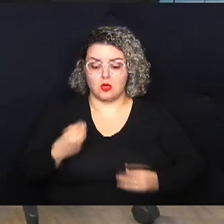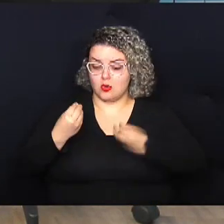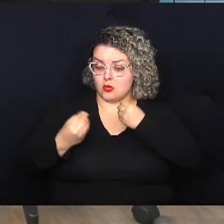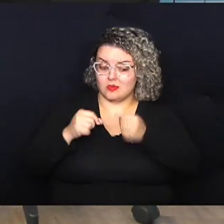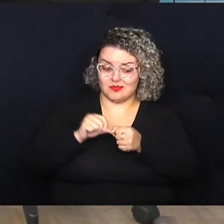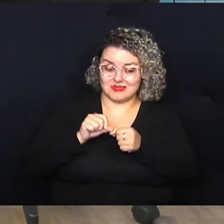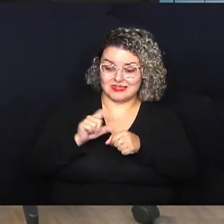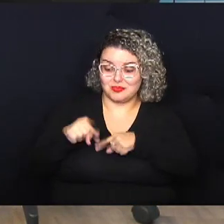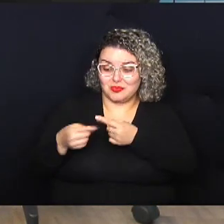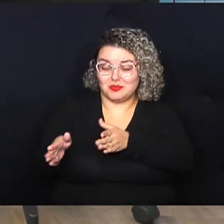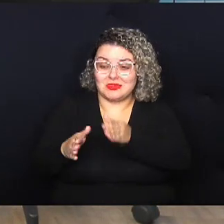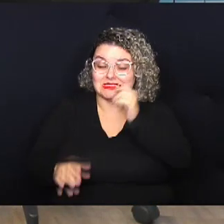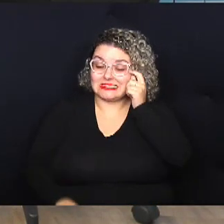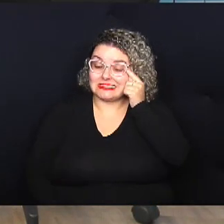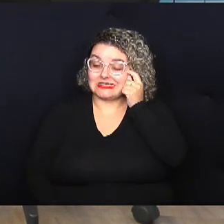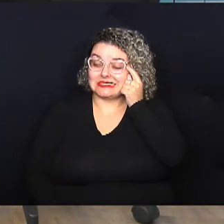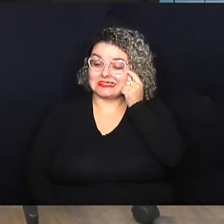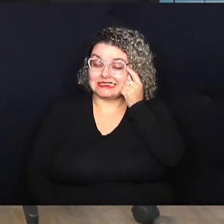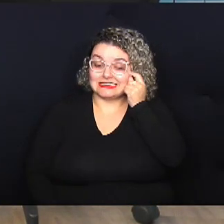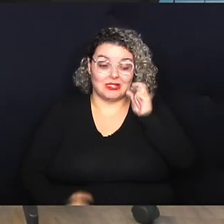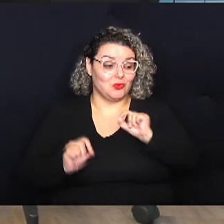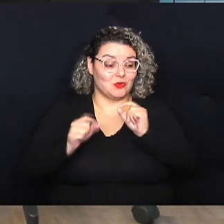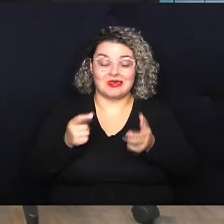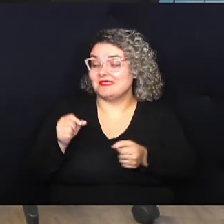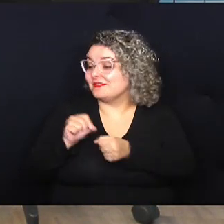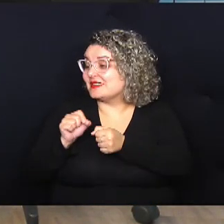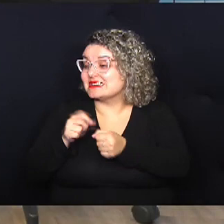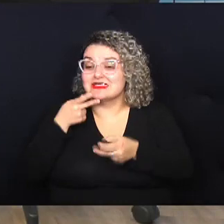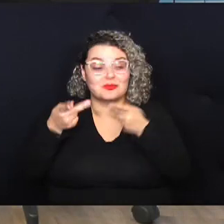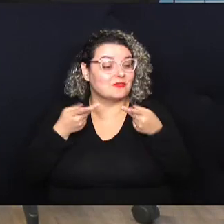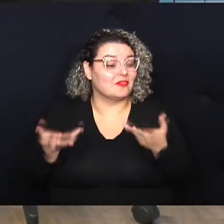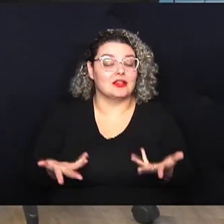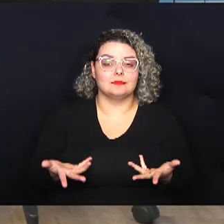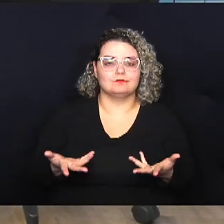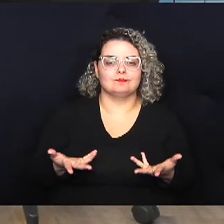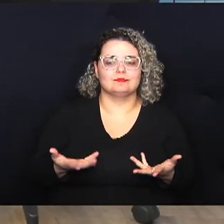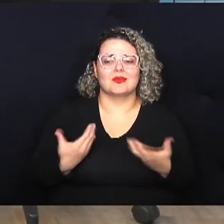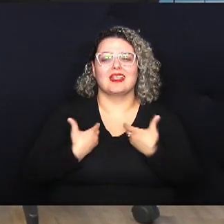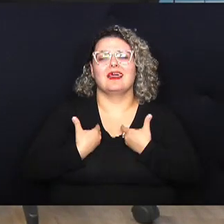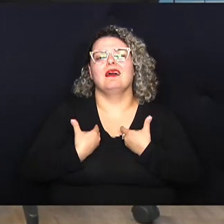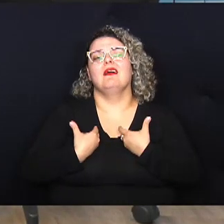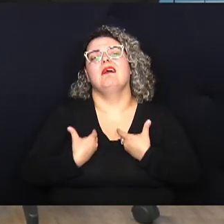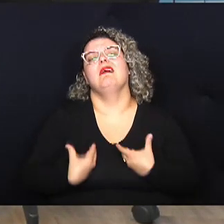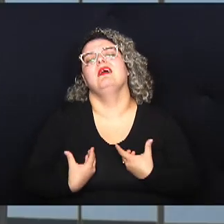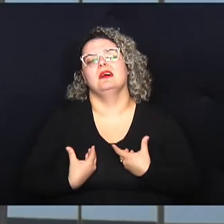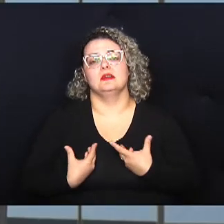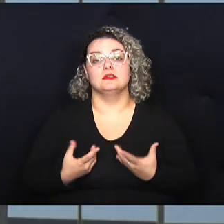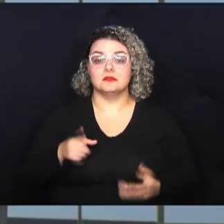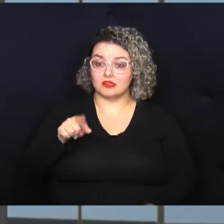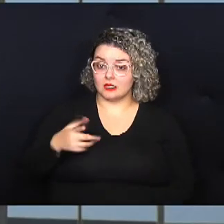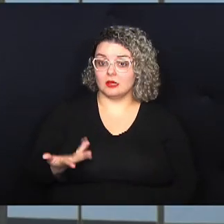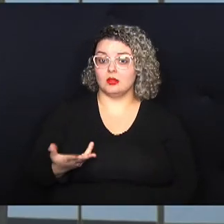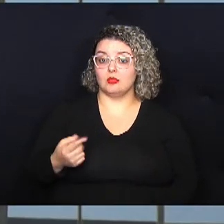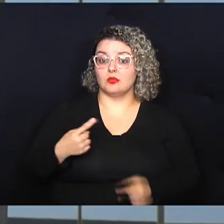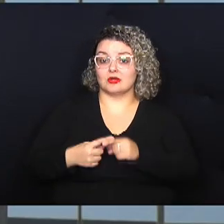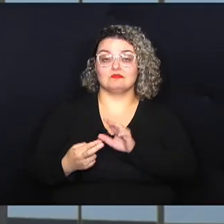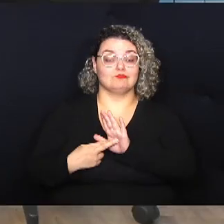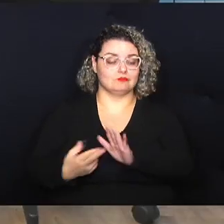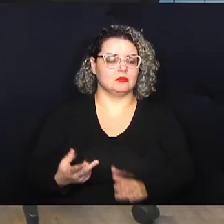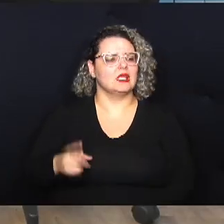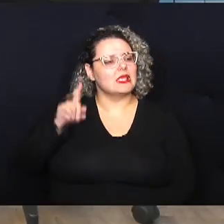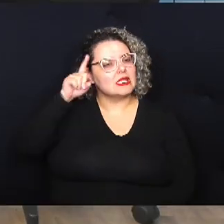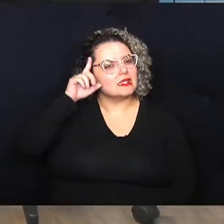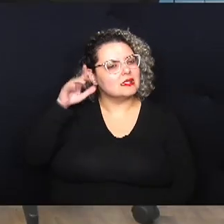próxima cena? Para aquela pessoa, o que eu tenho que encenar? O que eu tenho que falar? Então, é exaustivo. É exaustivo. E no dia a